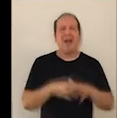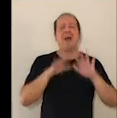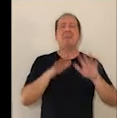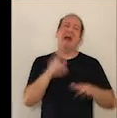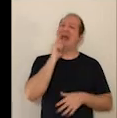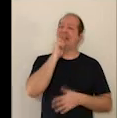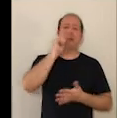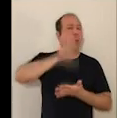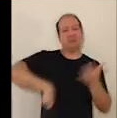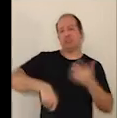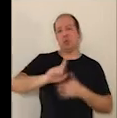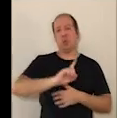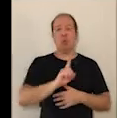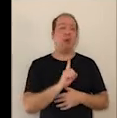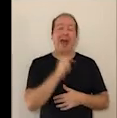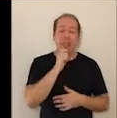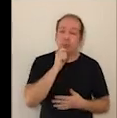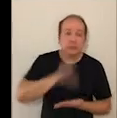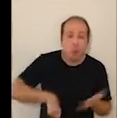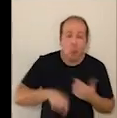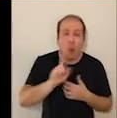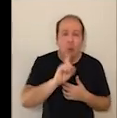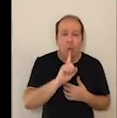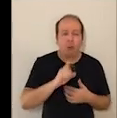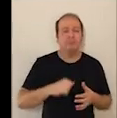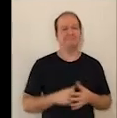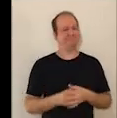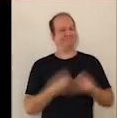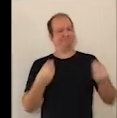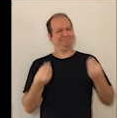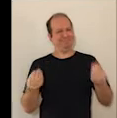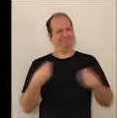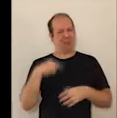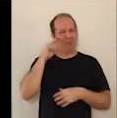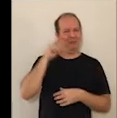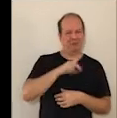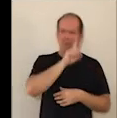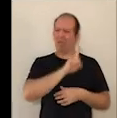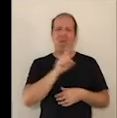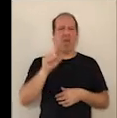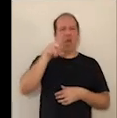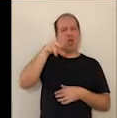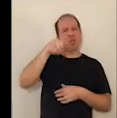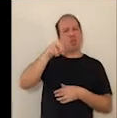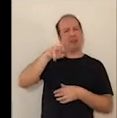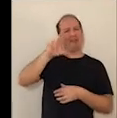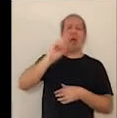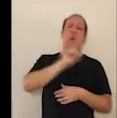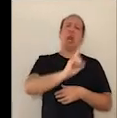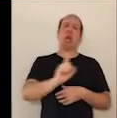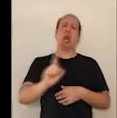Só que meu amo ainda não assinou. Não assinou? Mas acabei de ver o notário saindo pela escada dos